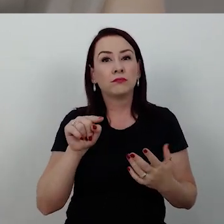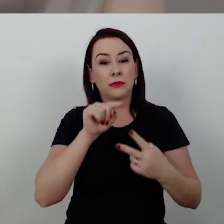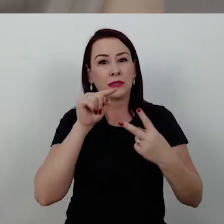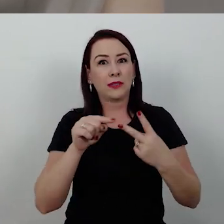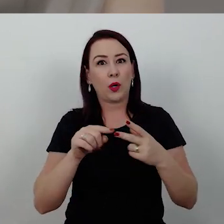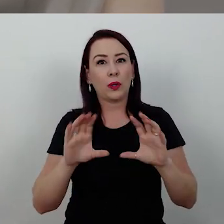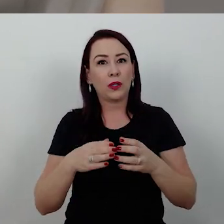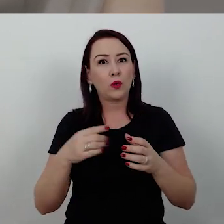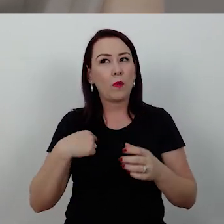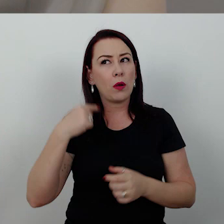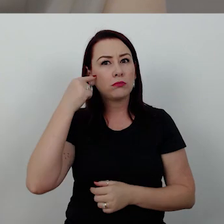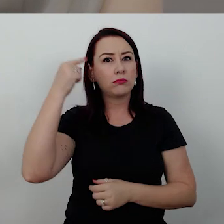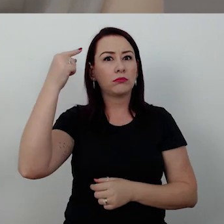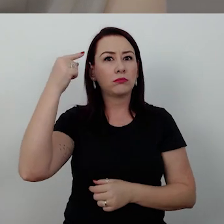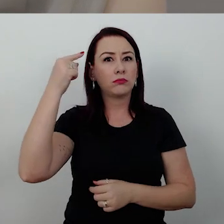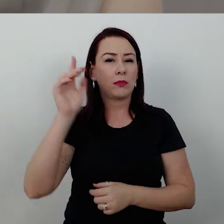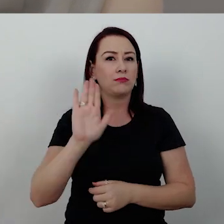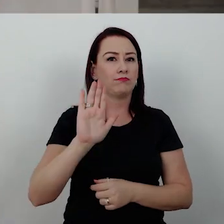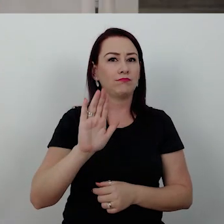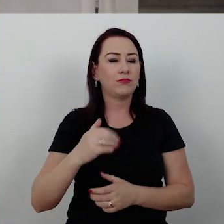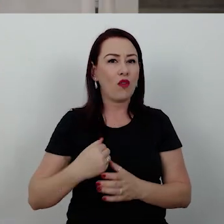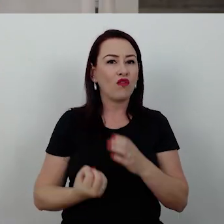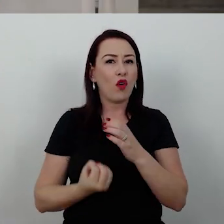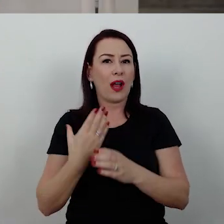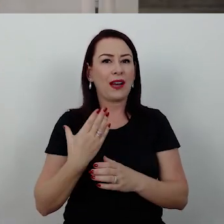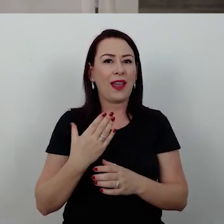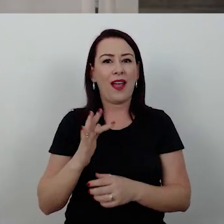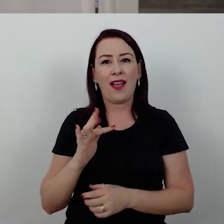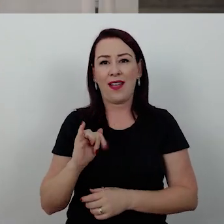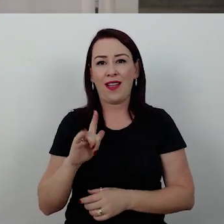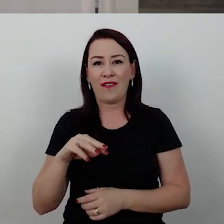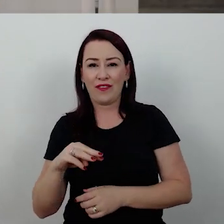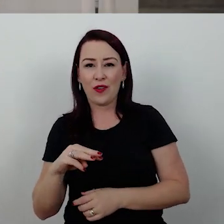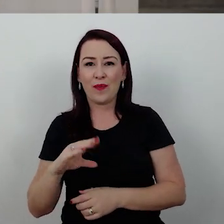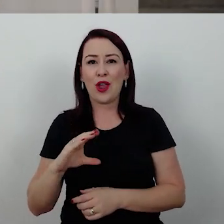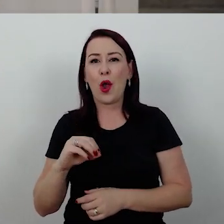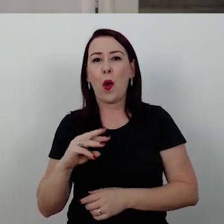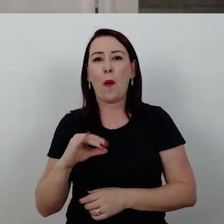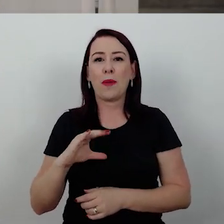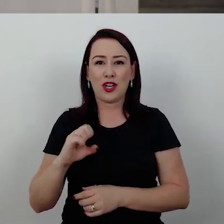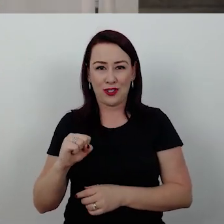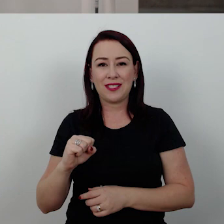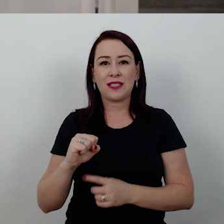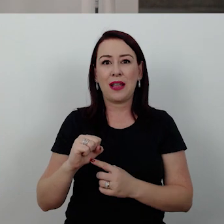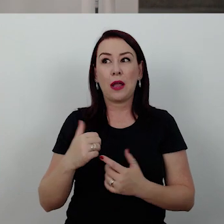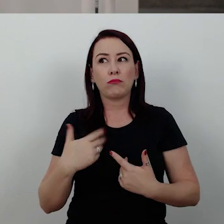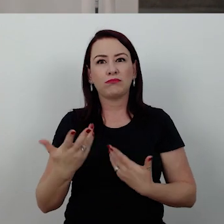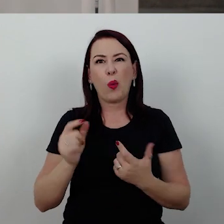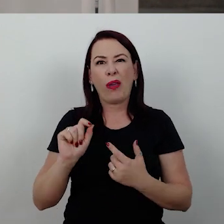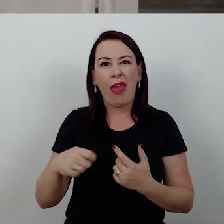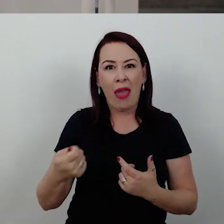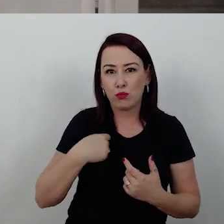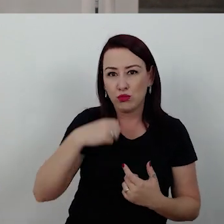deu um estalo de eu vou criar uma film commission. Nem sabia o que era isso direito, mas comecei a pesquisar caminhos